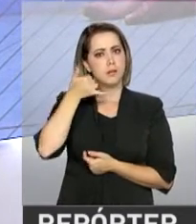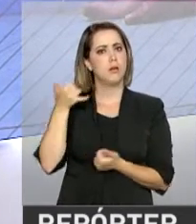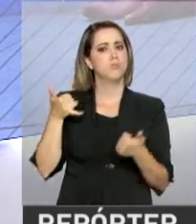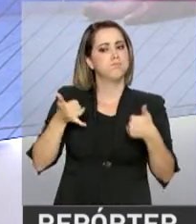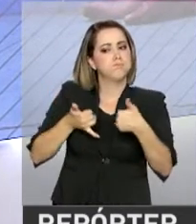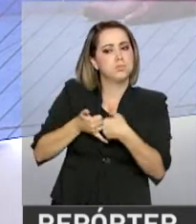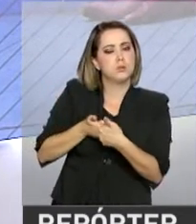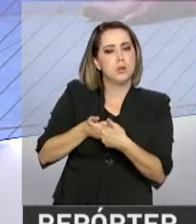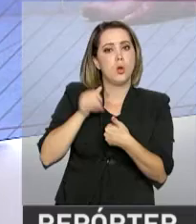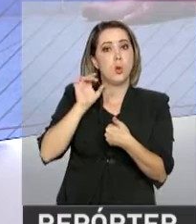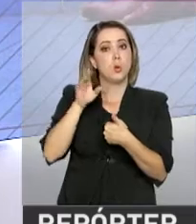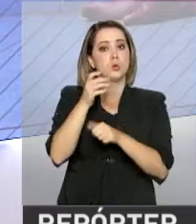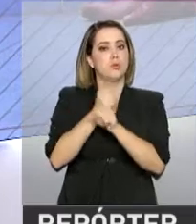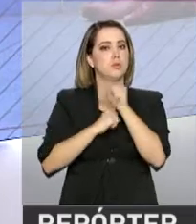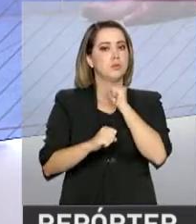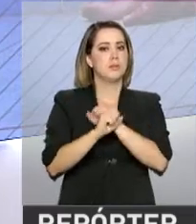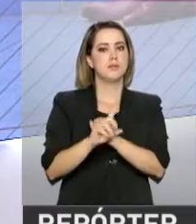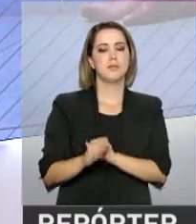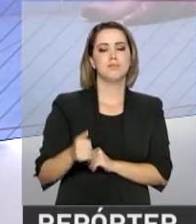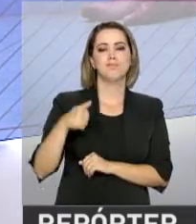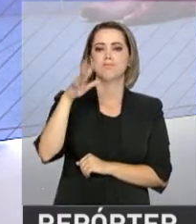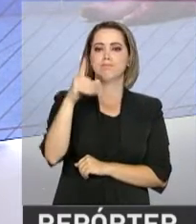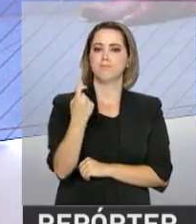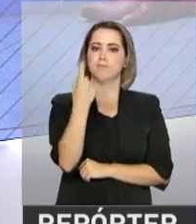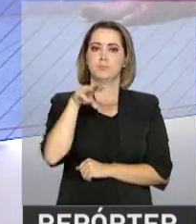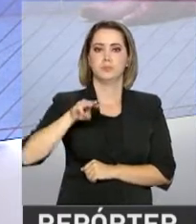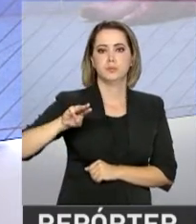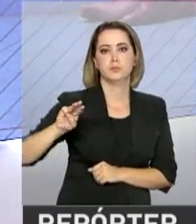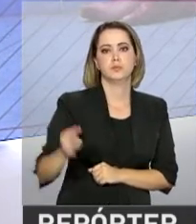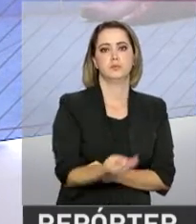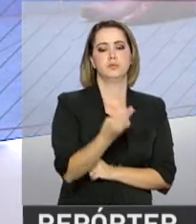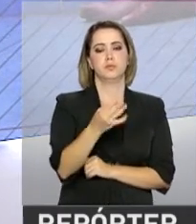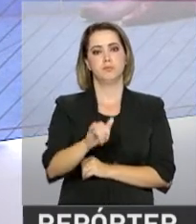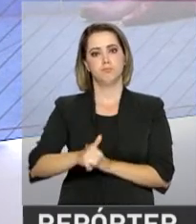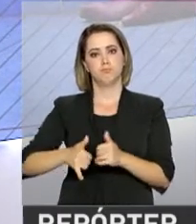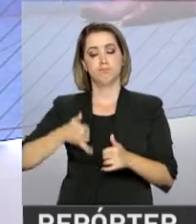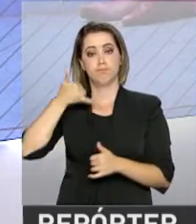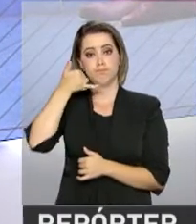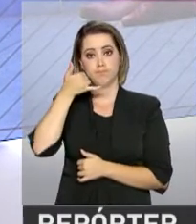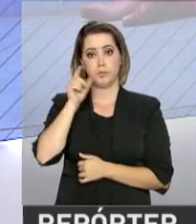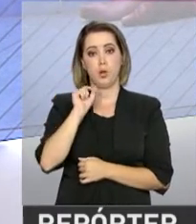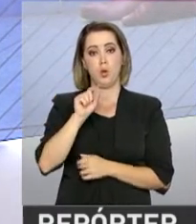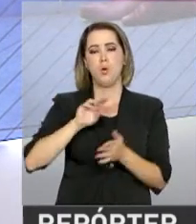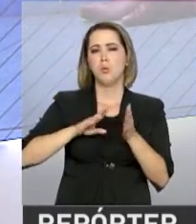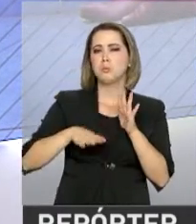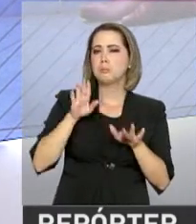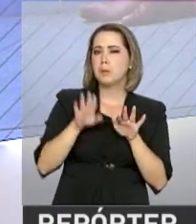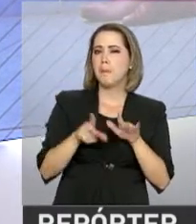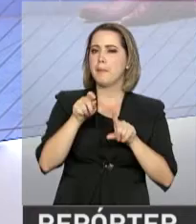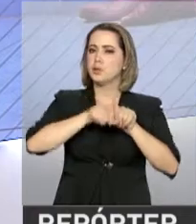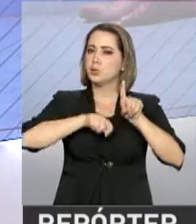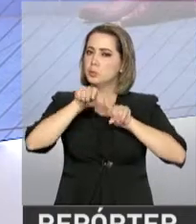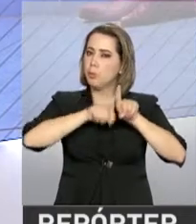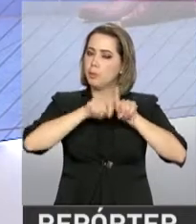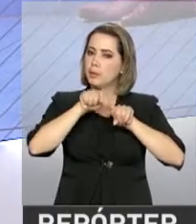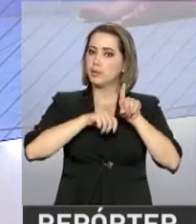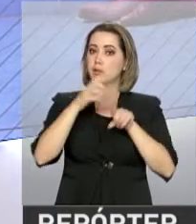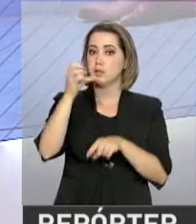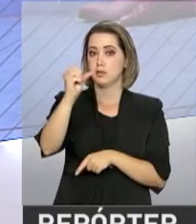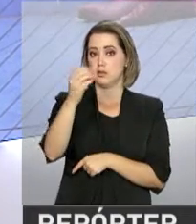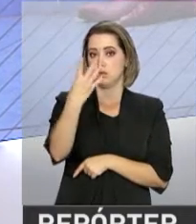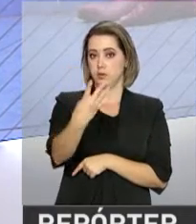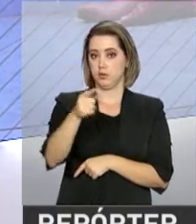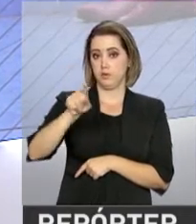Somente no ano passado foram mais de 1 milhão 133 mil chamadas, o que dá uma média por mês de